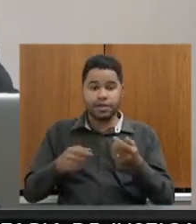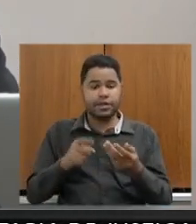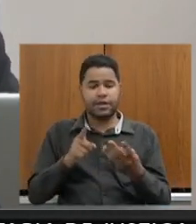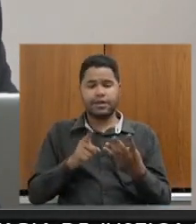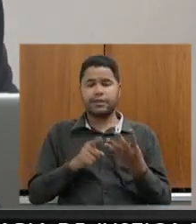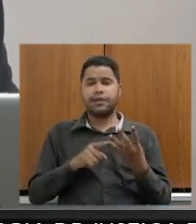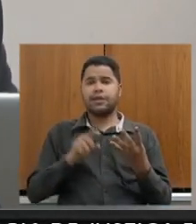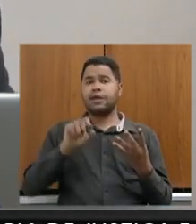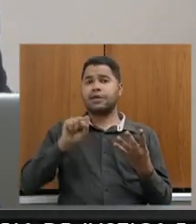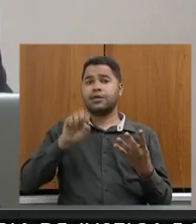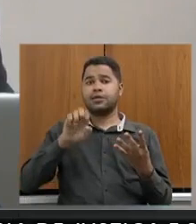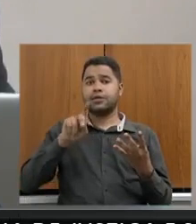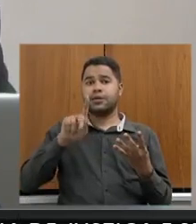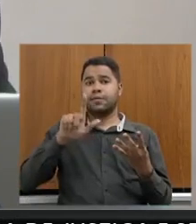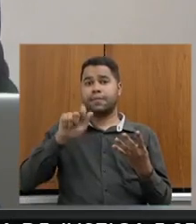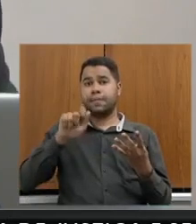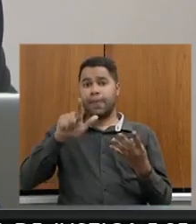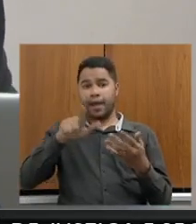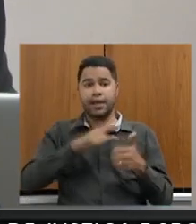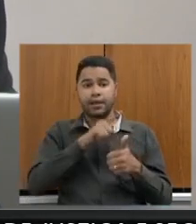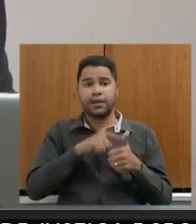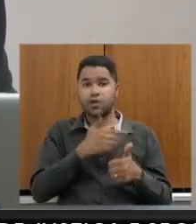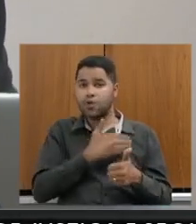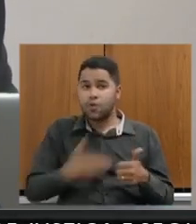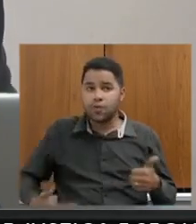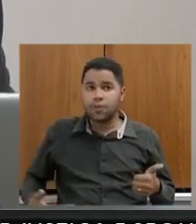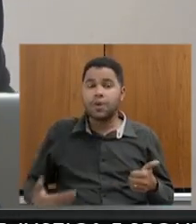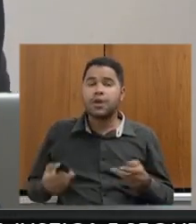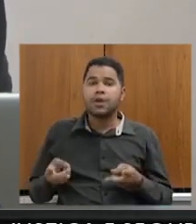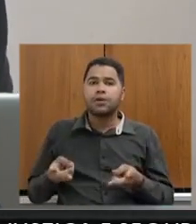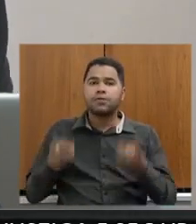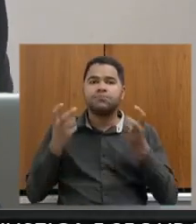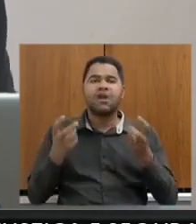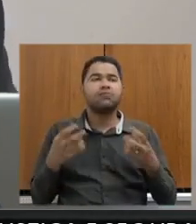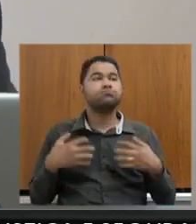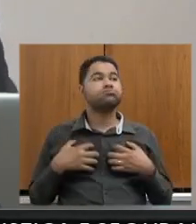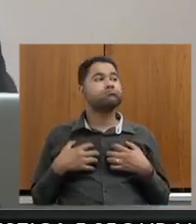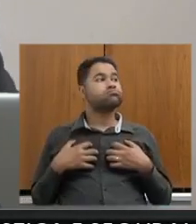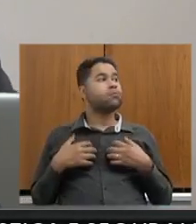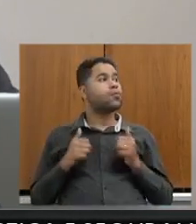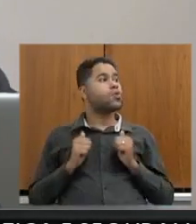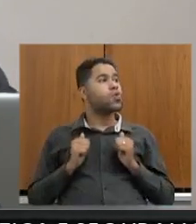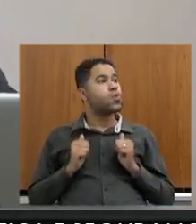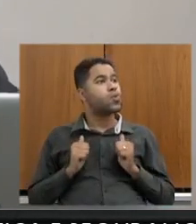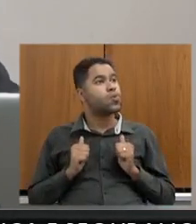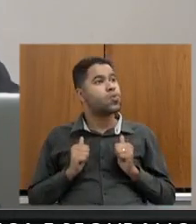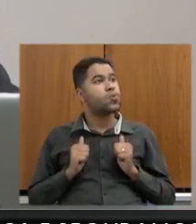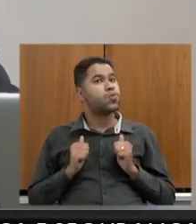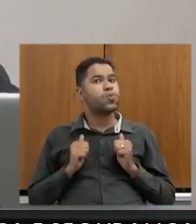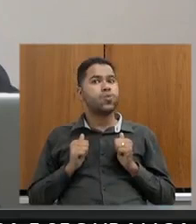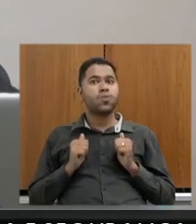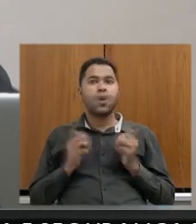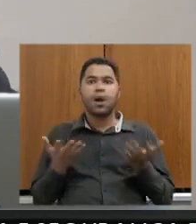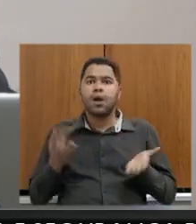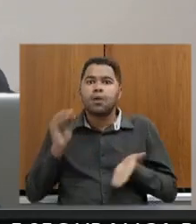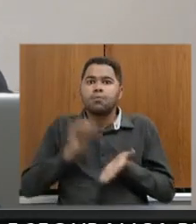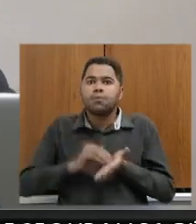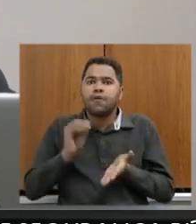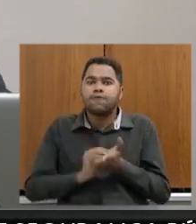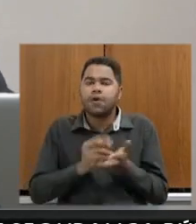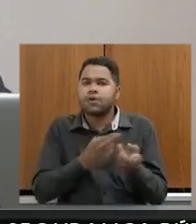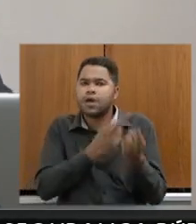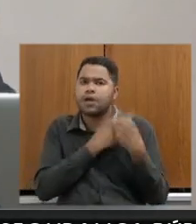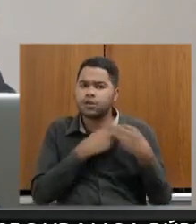Seplag e de governo e a gente percebe uma insensibilidade e eu diria até de uma falta de